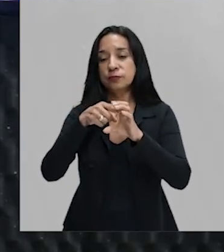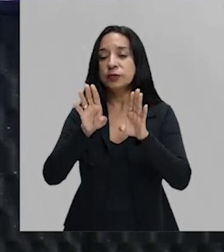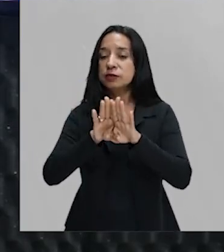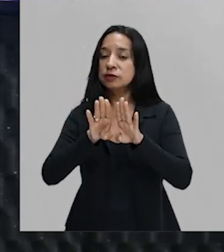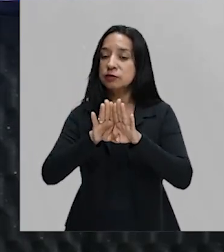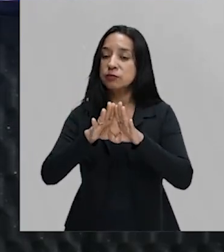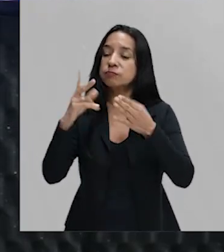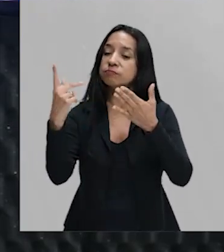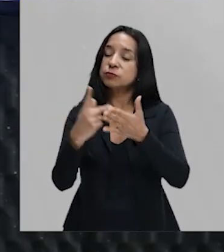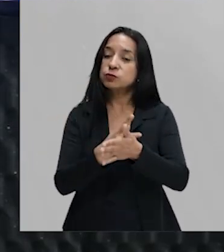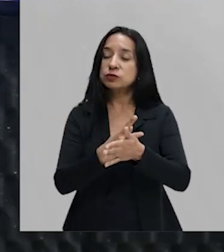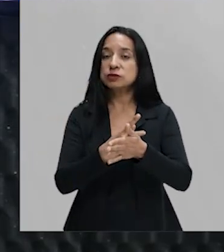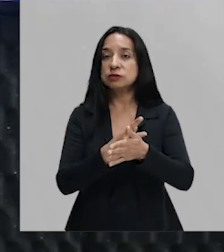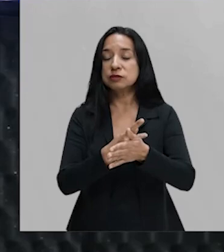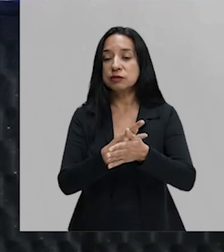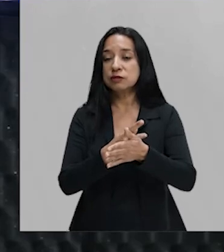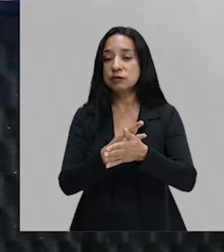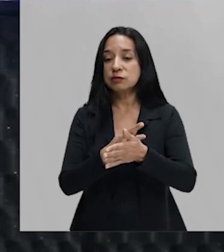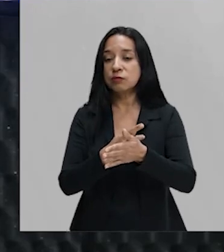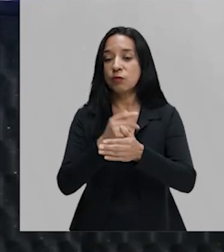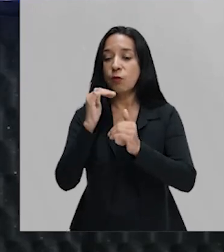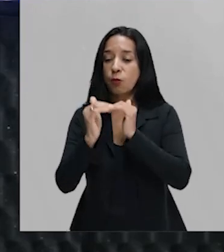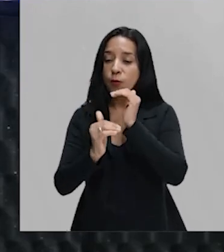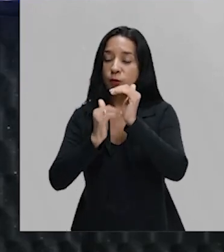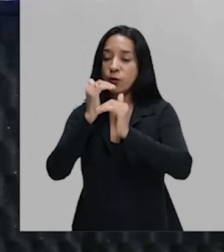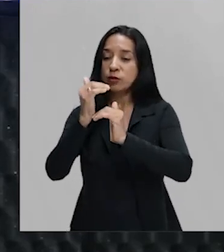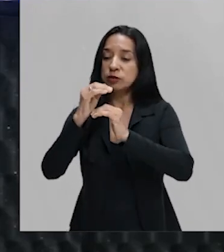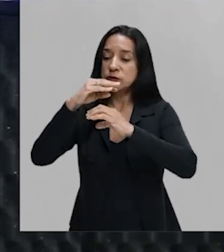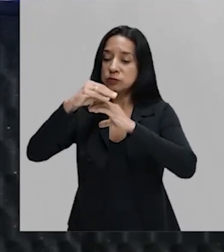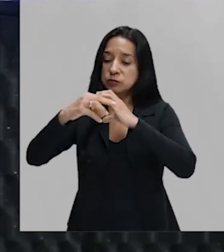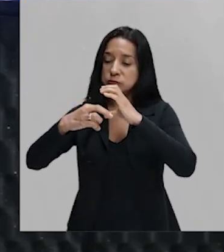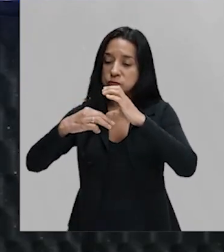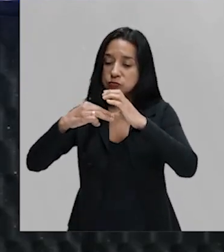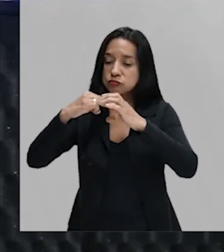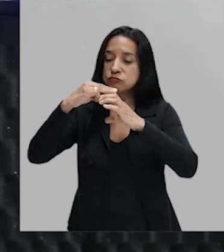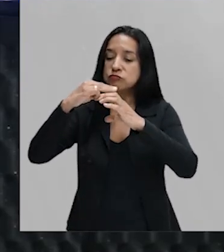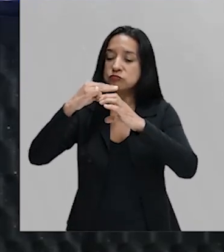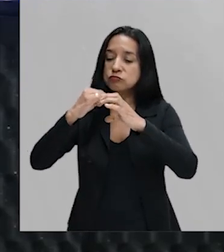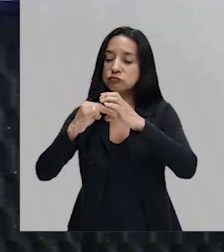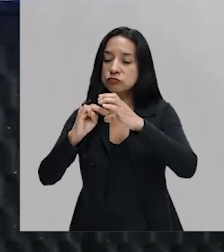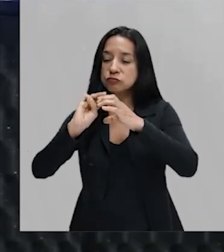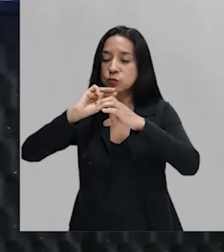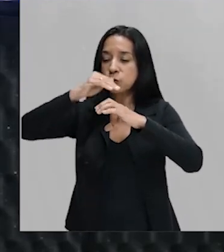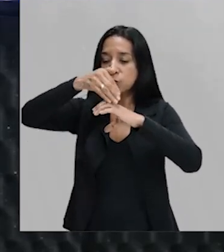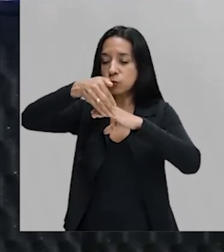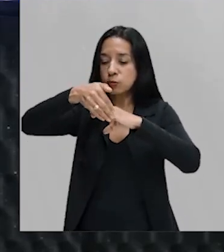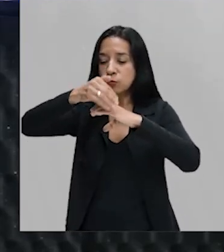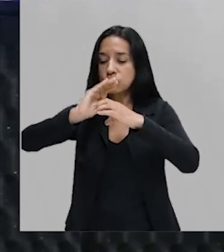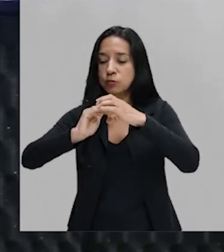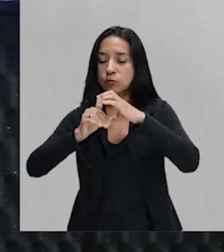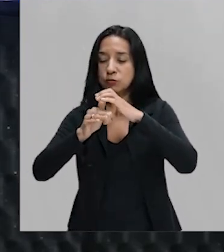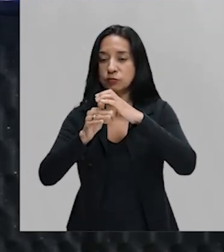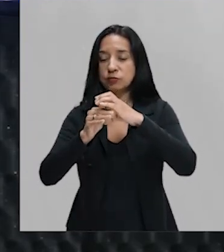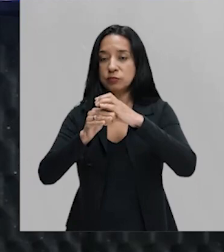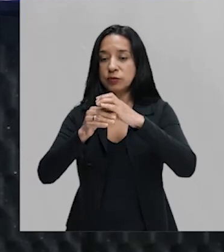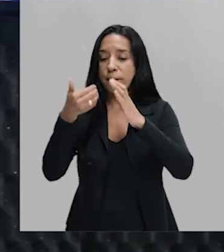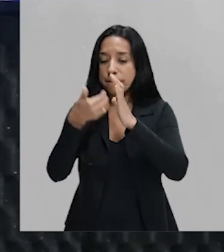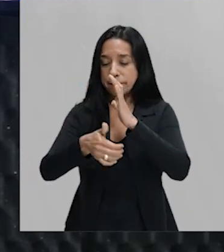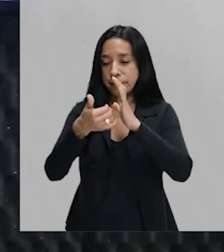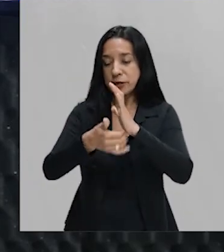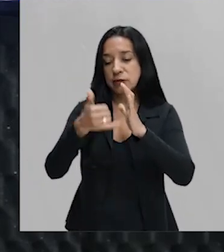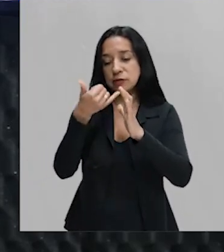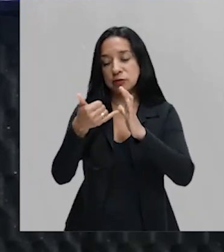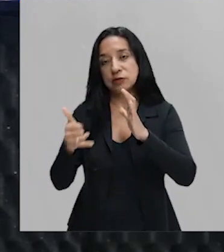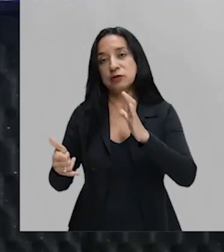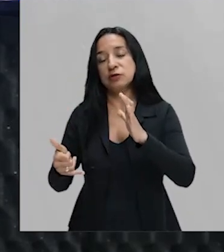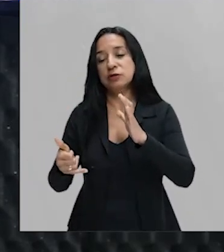de acontecer, né, pessoal, o processo de transporte ativo, onde ocorre gasto energético, existem outros